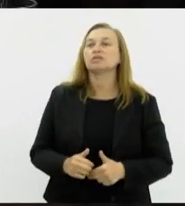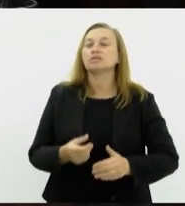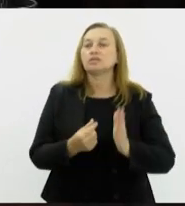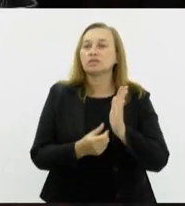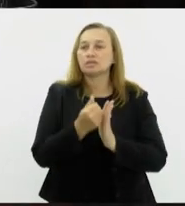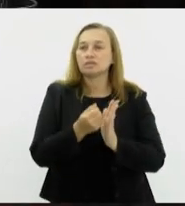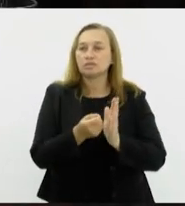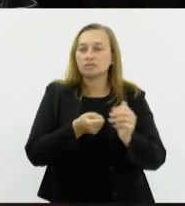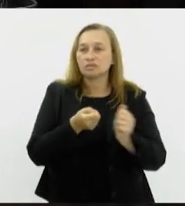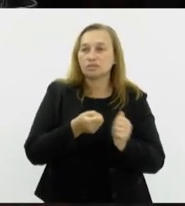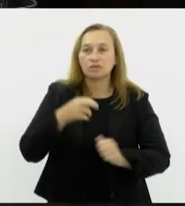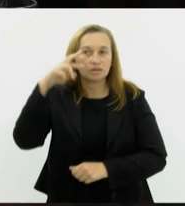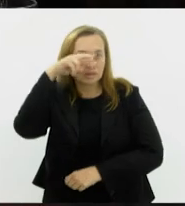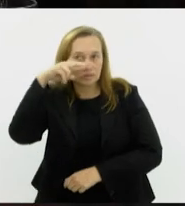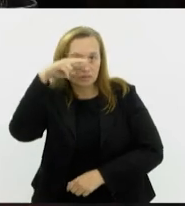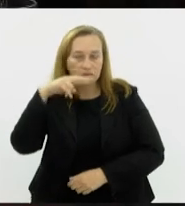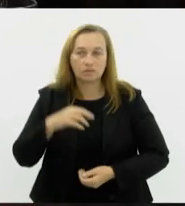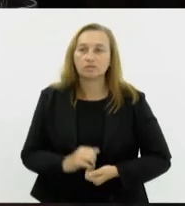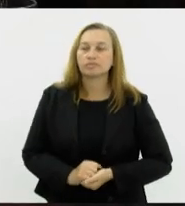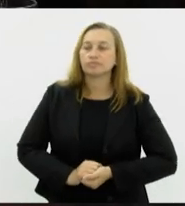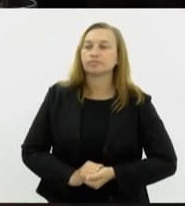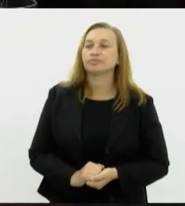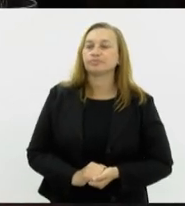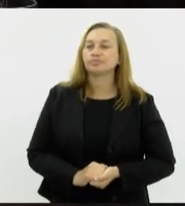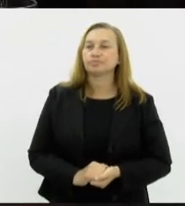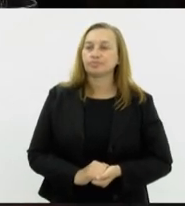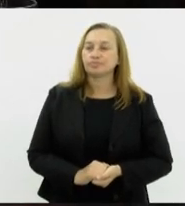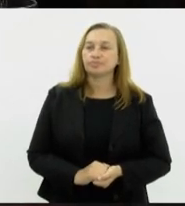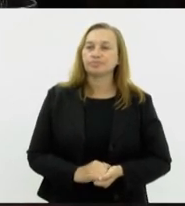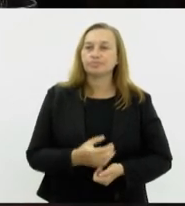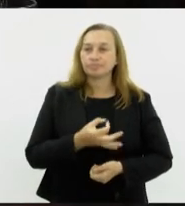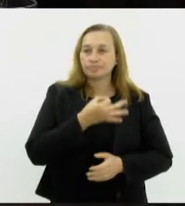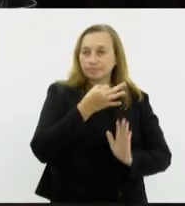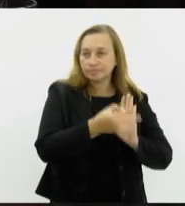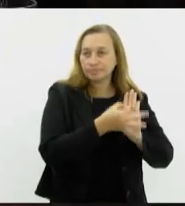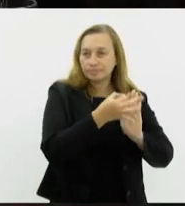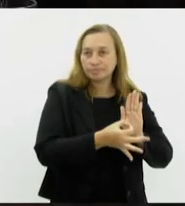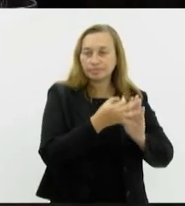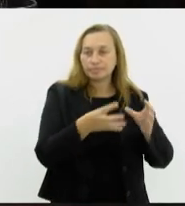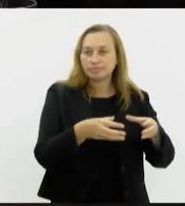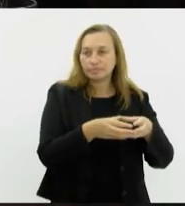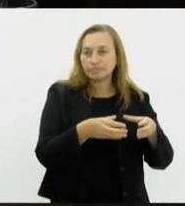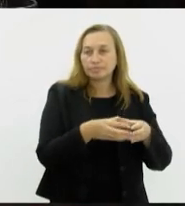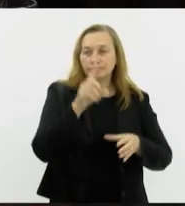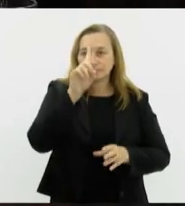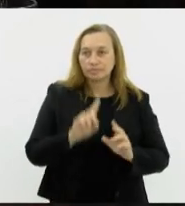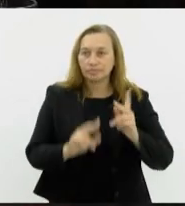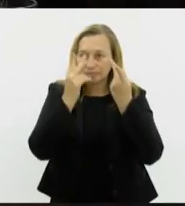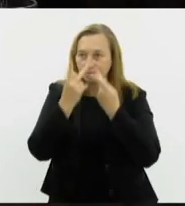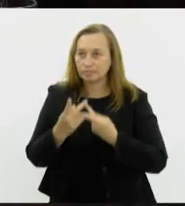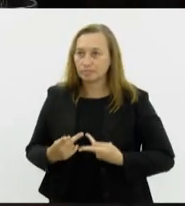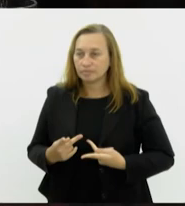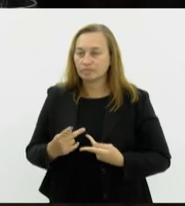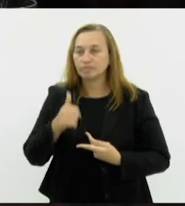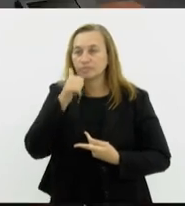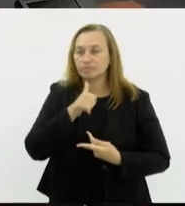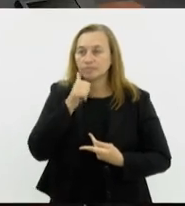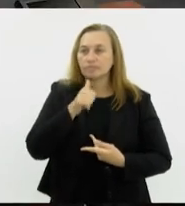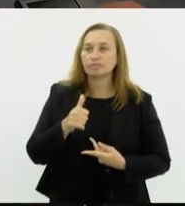finanças, fiscalização financeira e controle. Para emitir parecer pela Comissão de Direitos da Mulher, deputada Renata